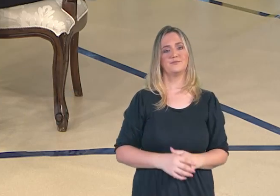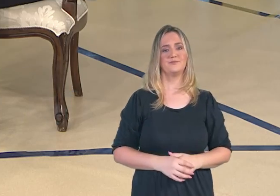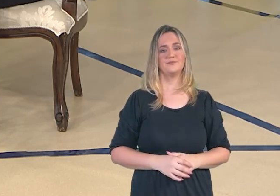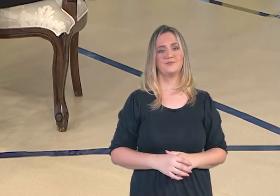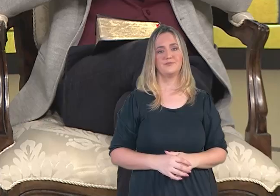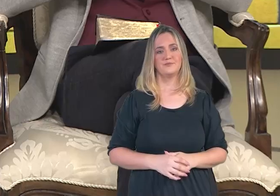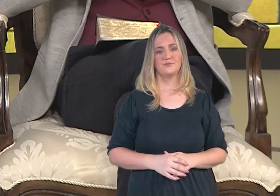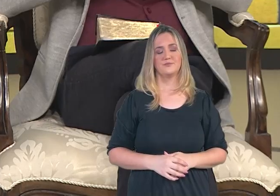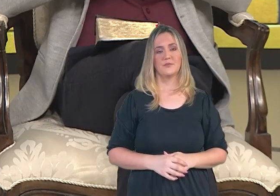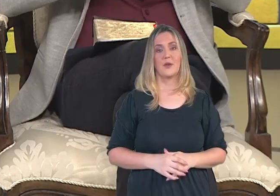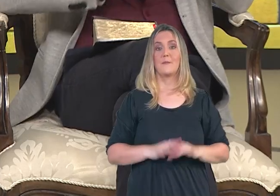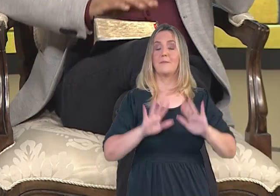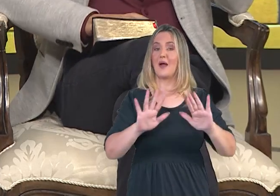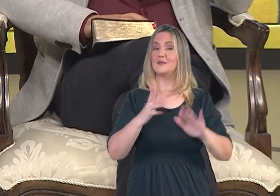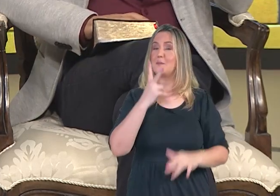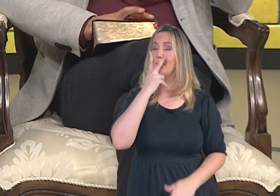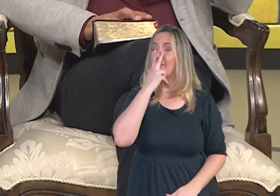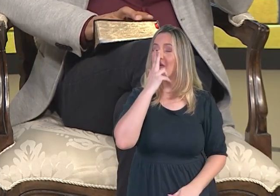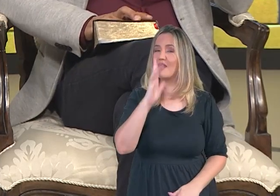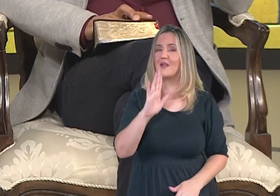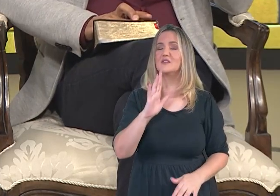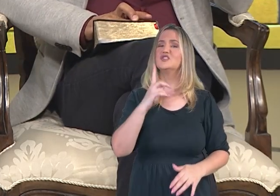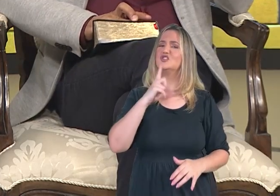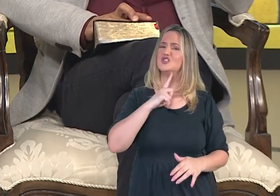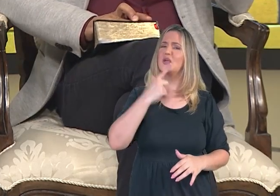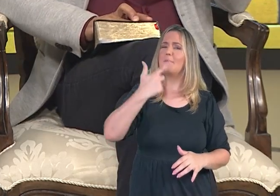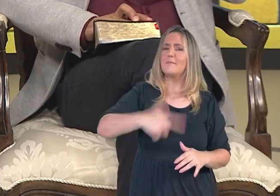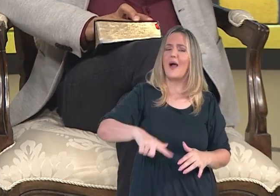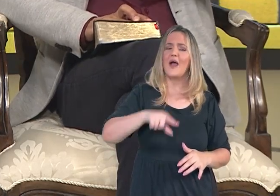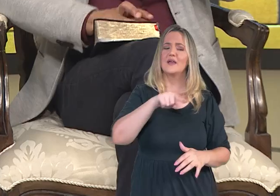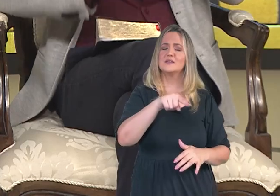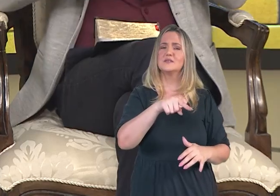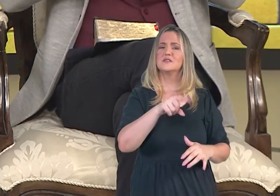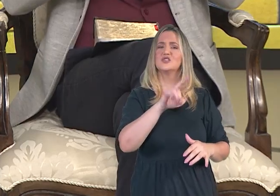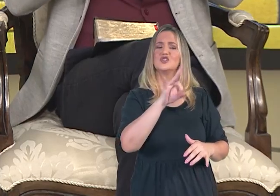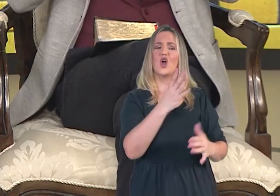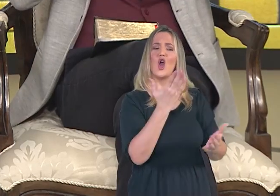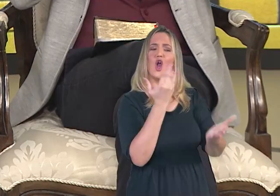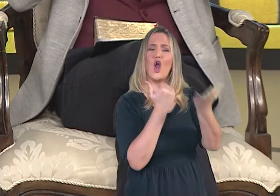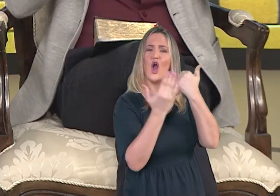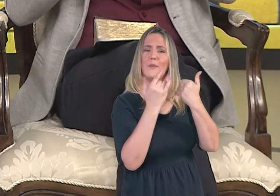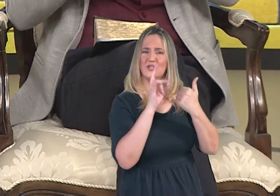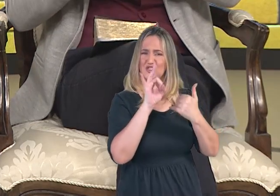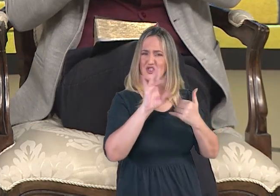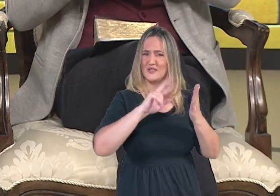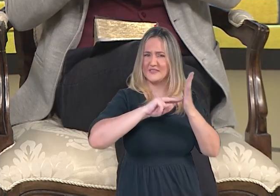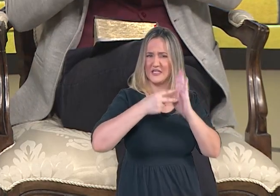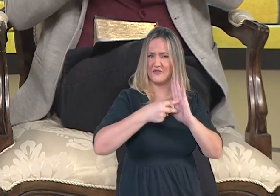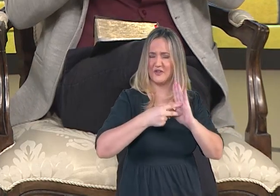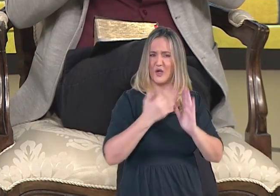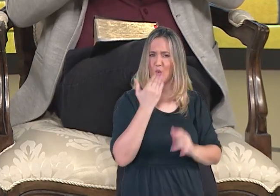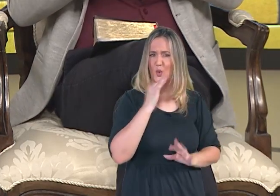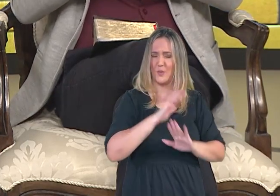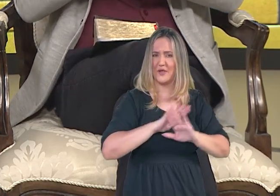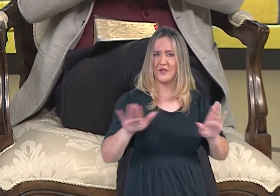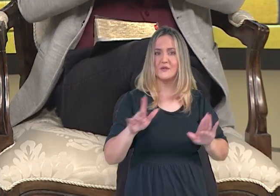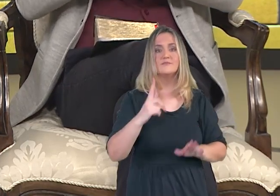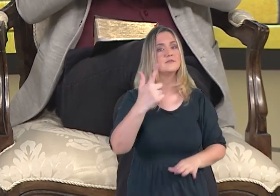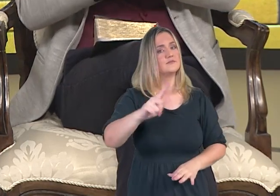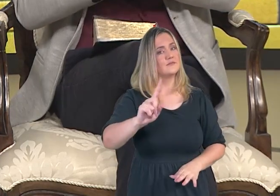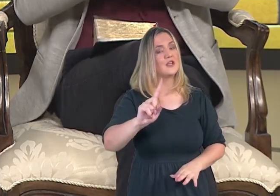mosaica. Agora, parece que algo a mais estava em jogo aqui. Nós temos que olhar com calma o texto.